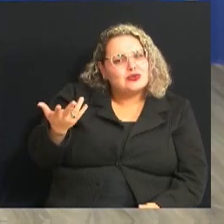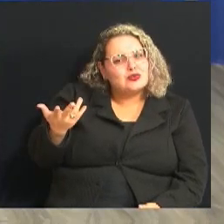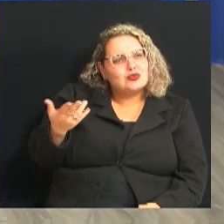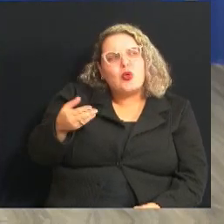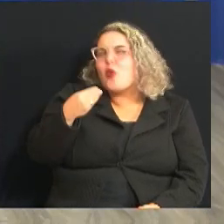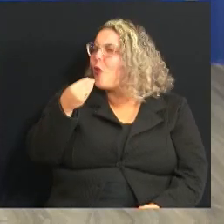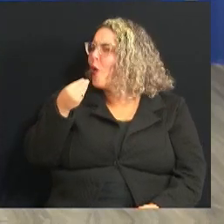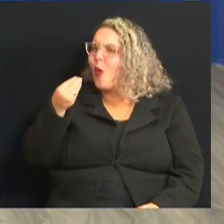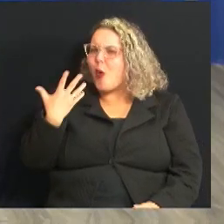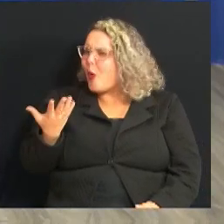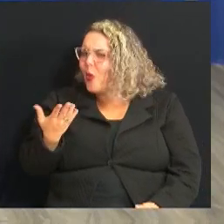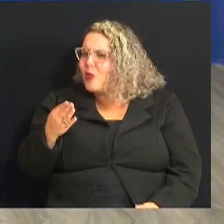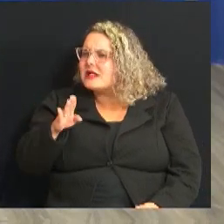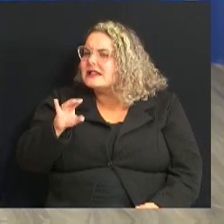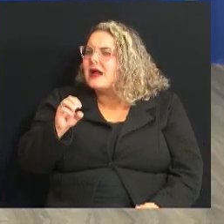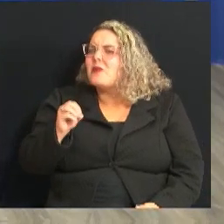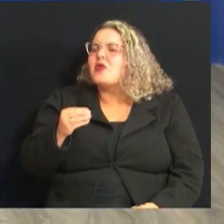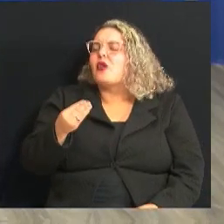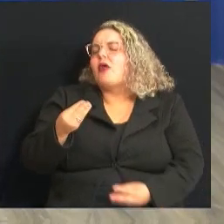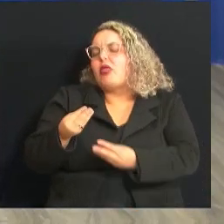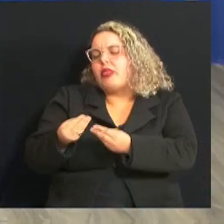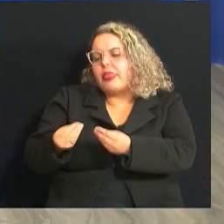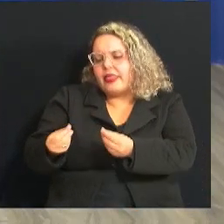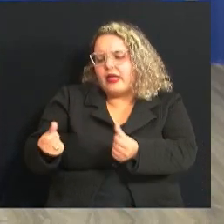essa biodegradação?